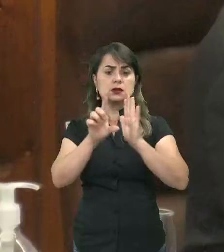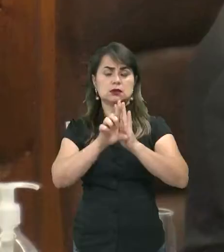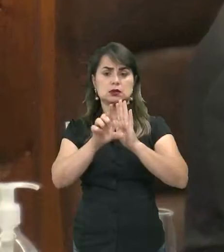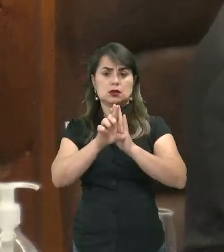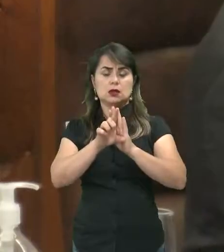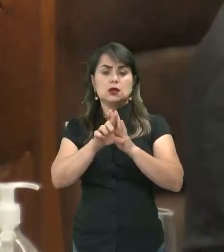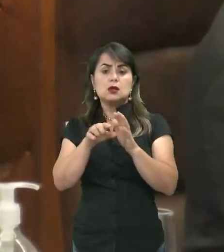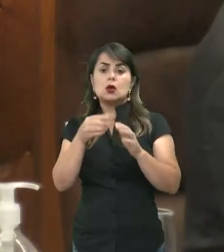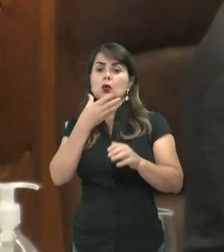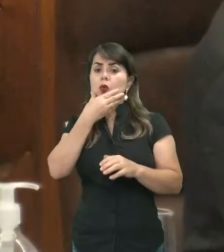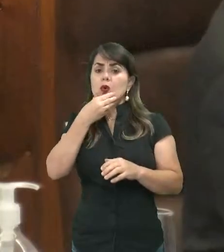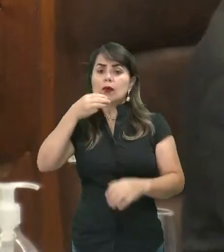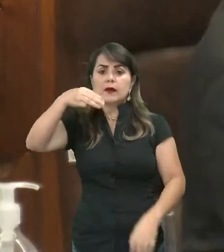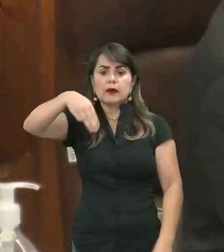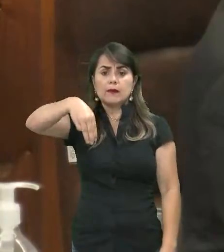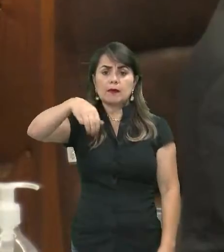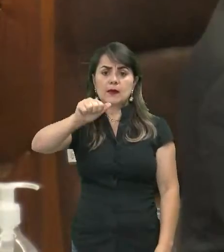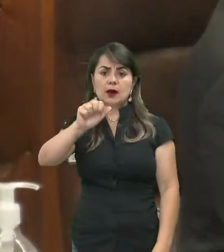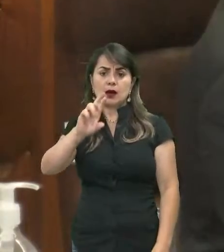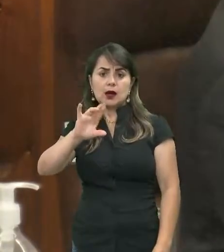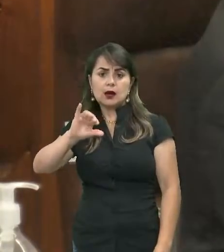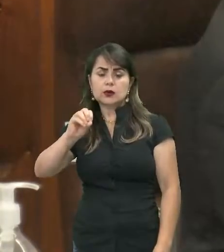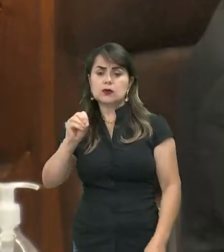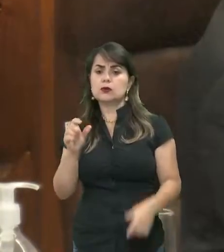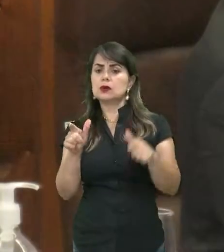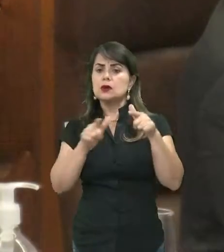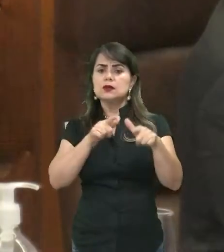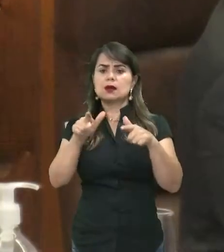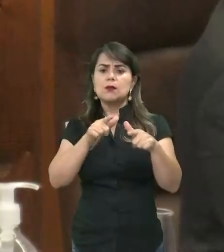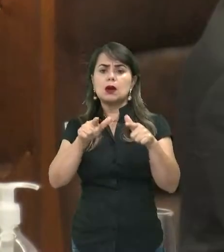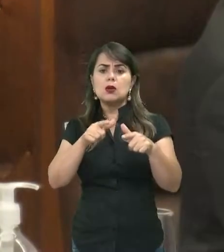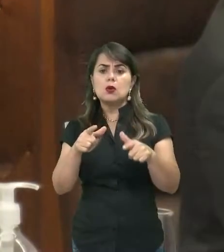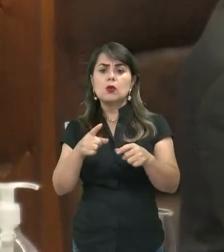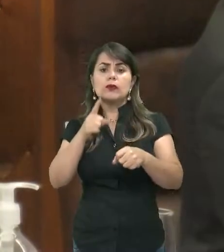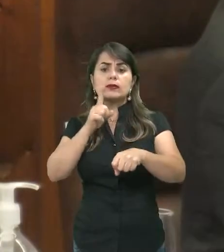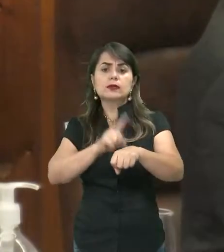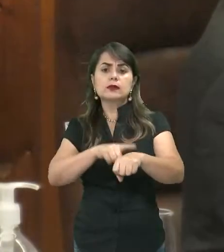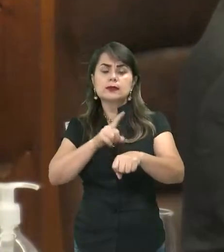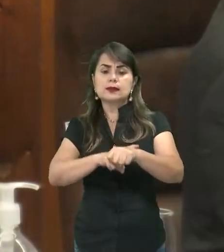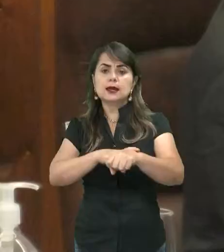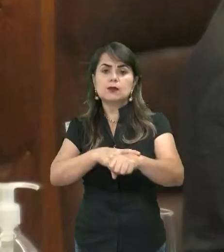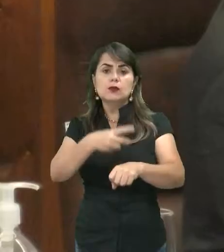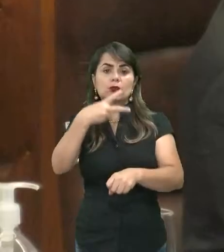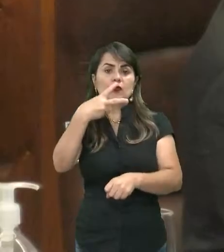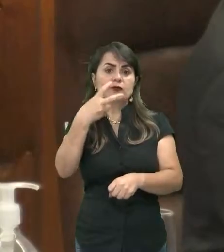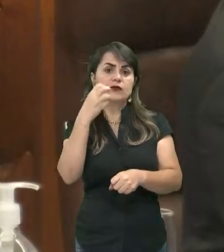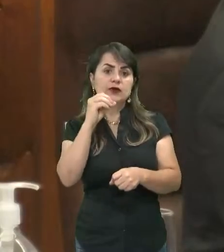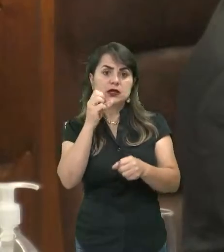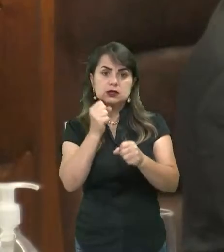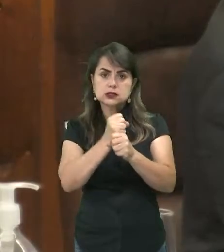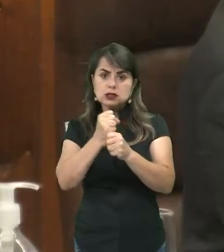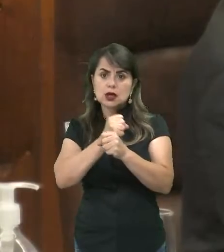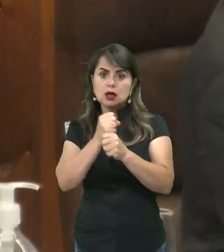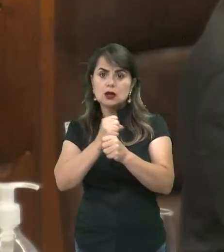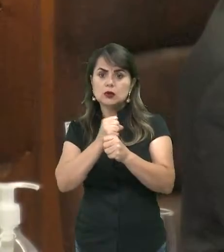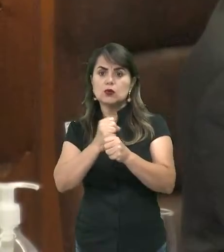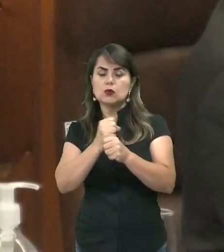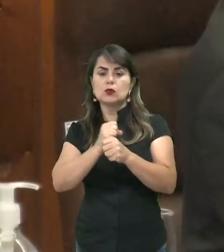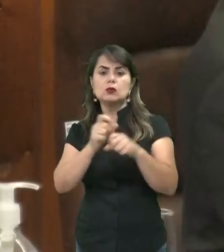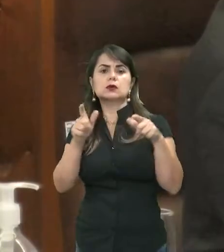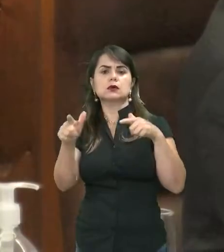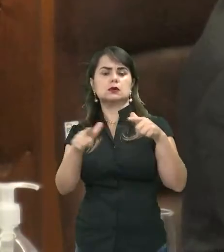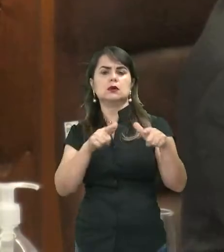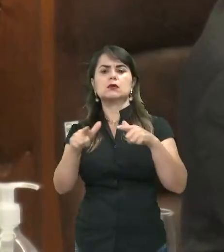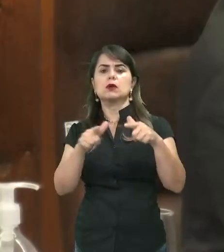Na última sessão ordinária desse ano e da atual legislatura, o presidente da Câmara nomeou uma comissão para homenagear o